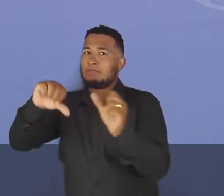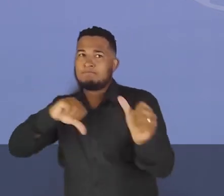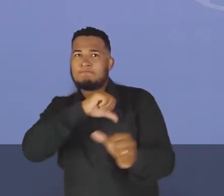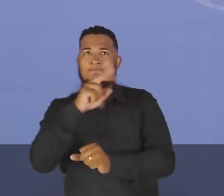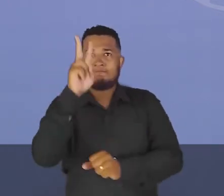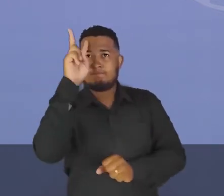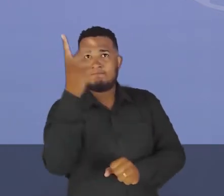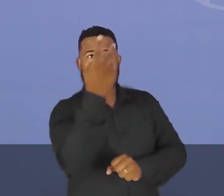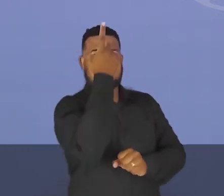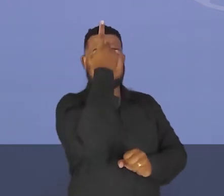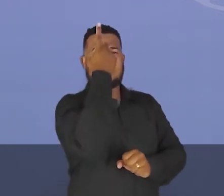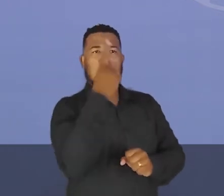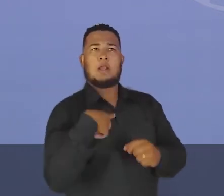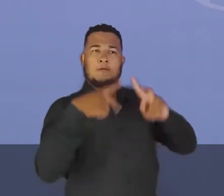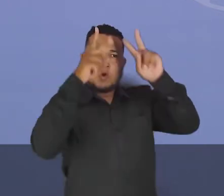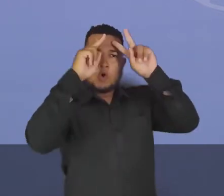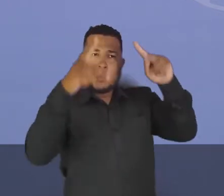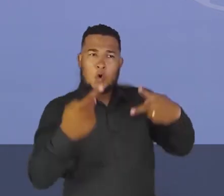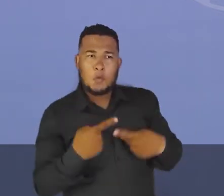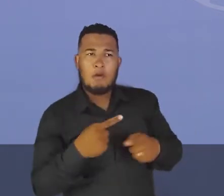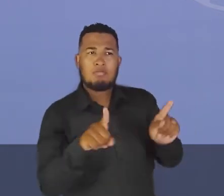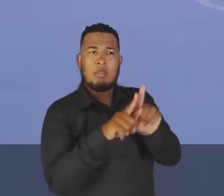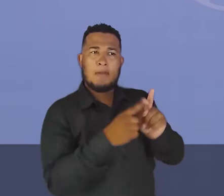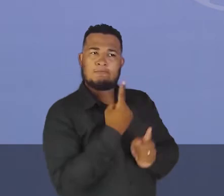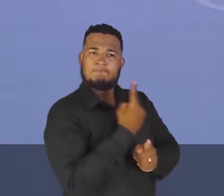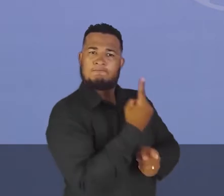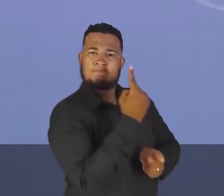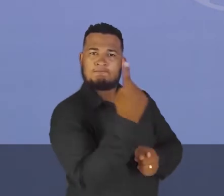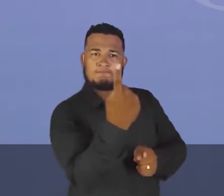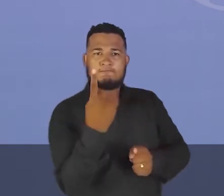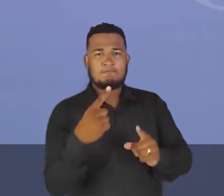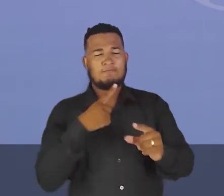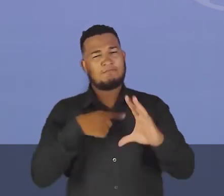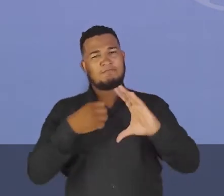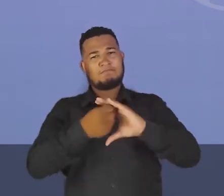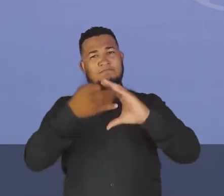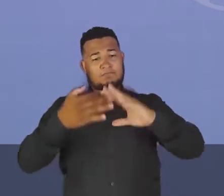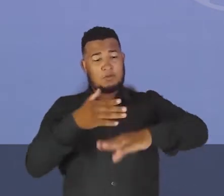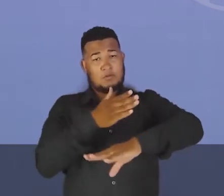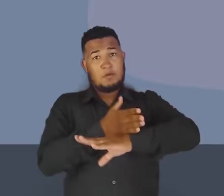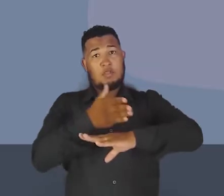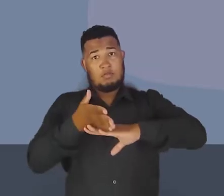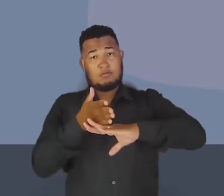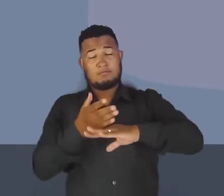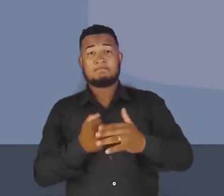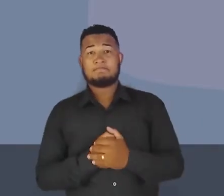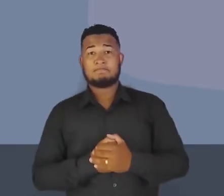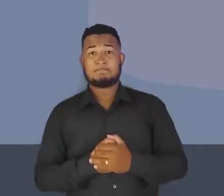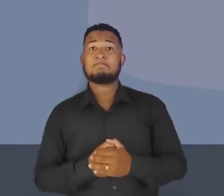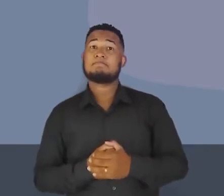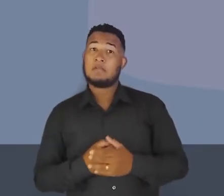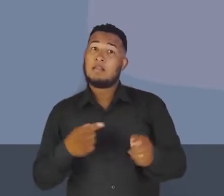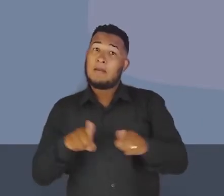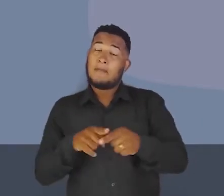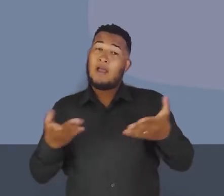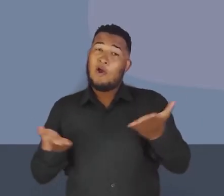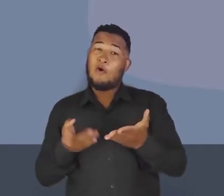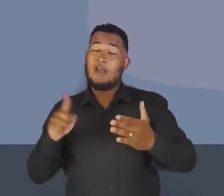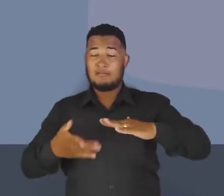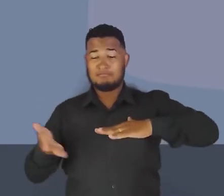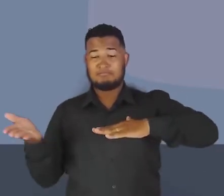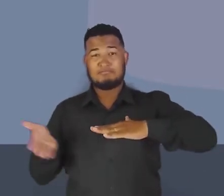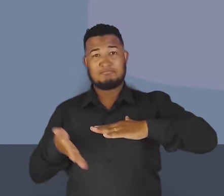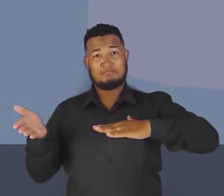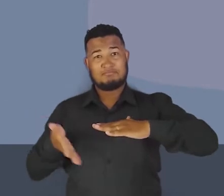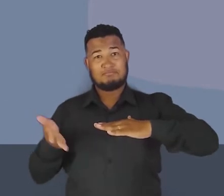uma mentalidade mais humanista e individualista, né, que caracteriza a Idade Moderna. E, finalmente, o momento que nós estamos, a